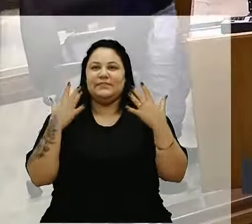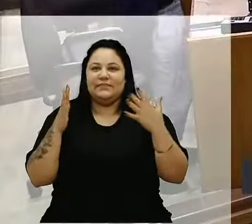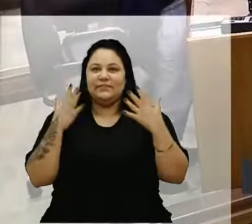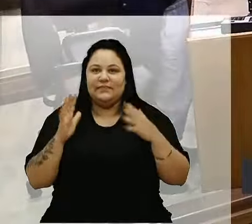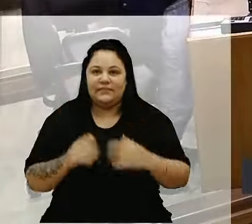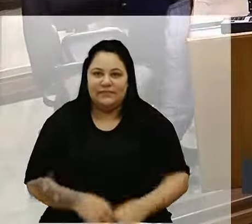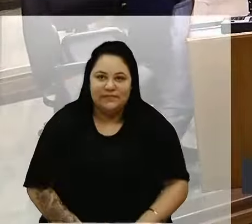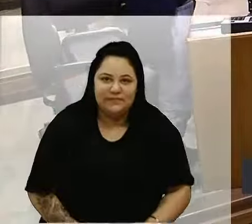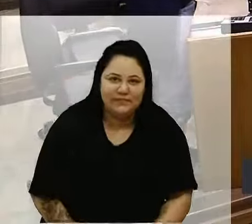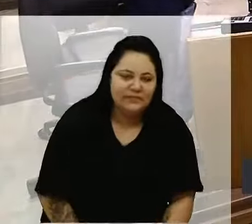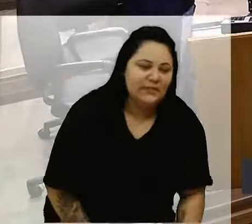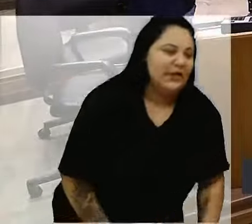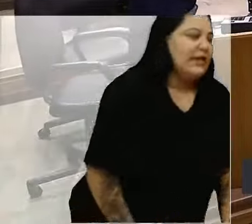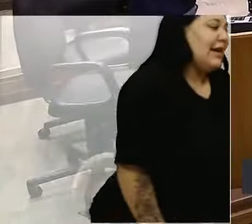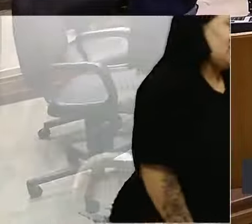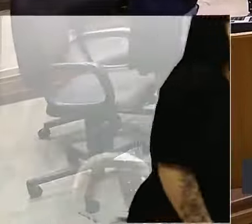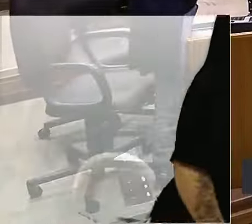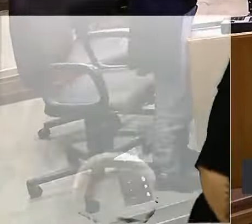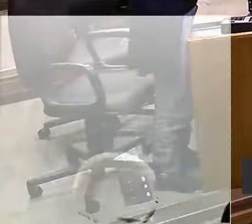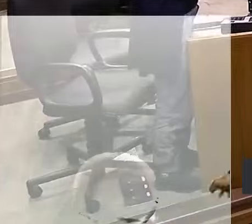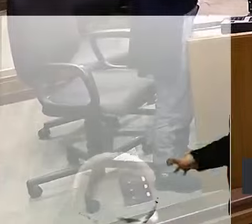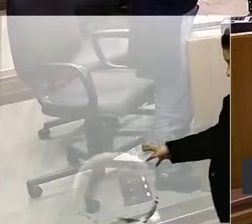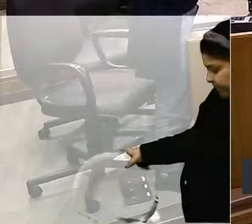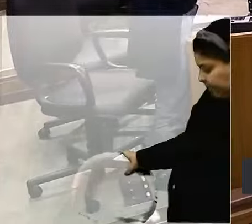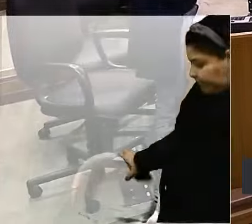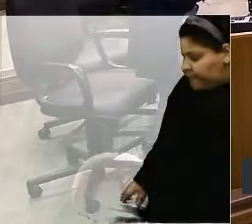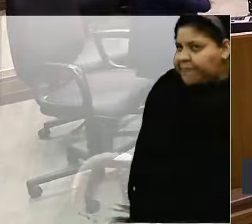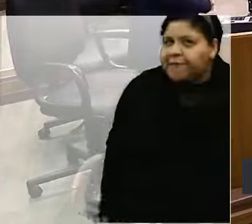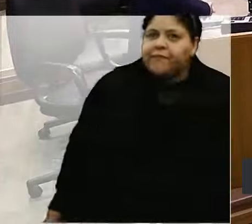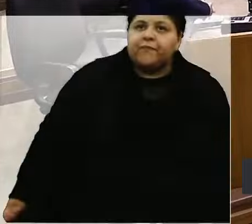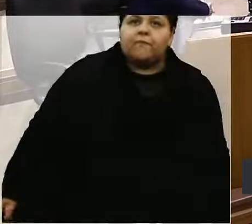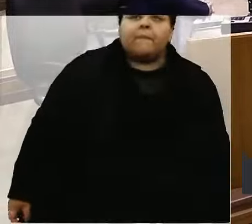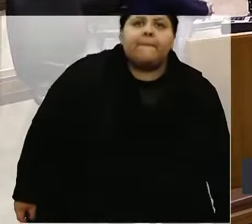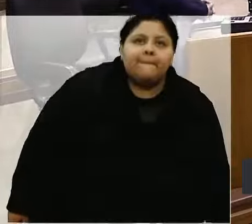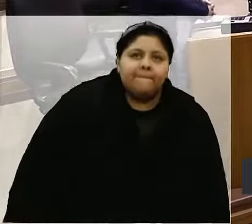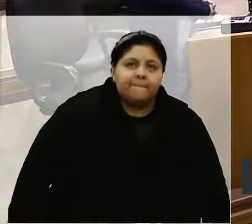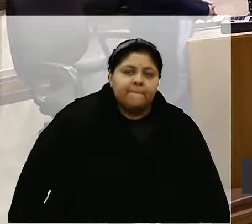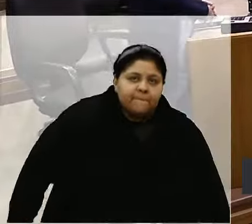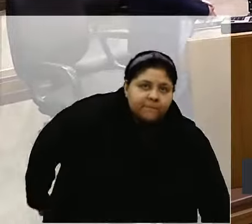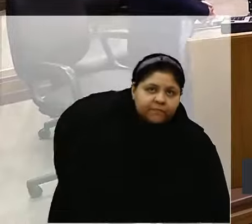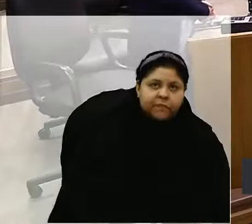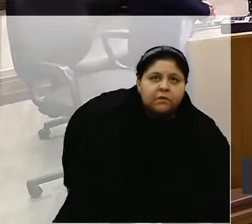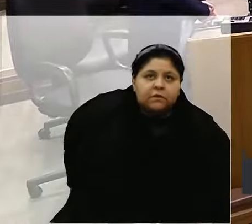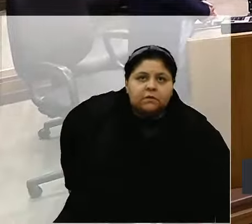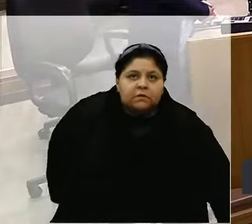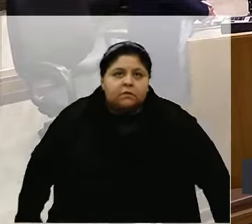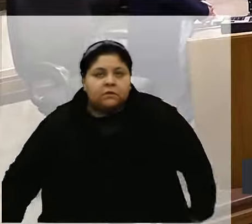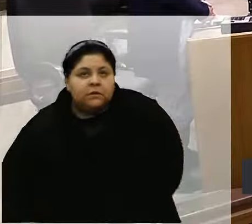Peço então, nesse momento, que nós suspenda a sessão, por favor.